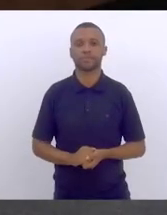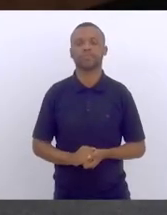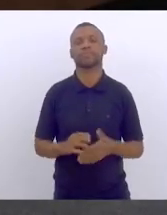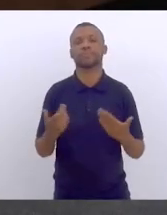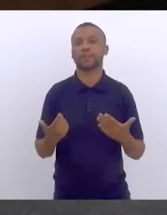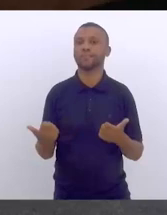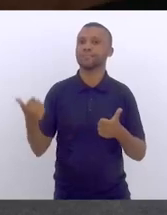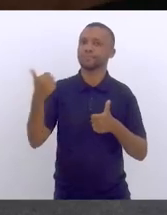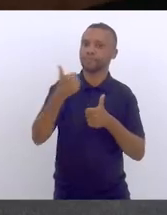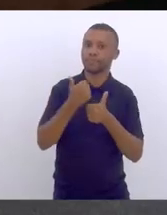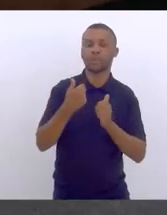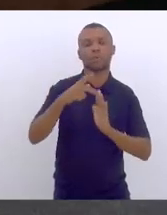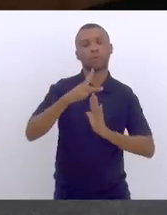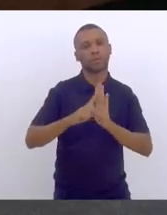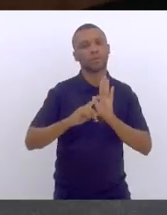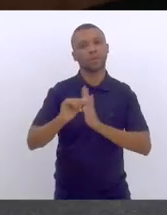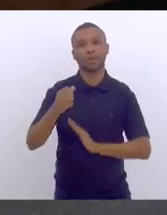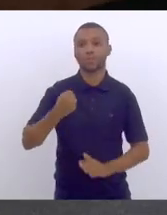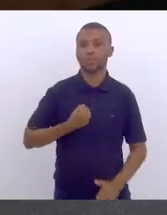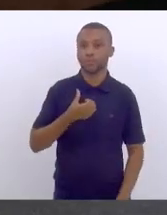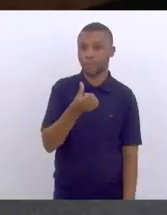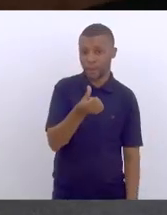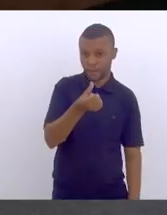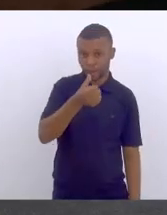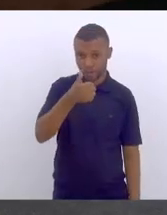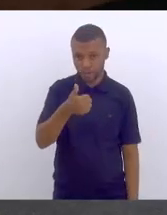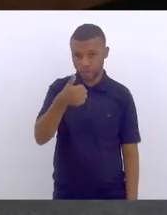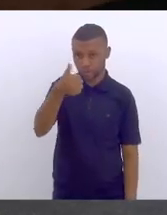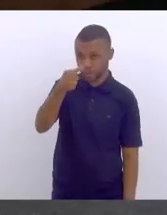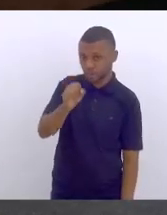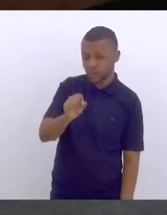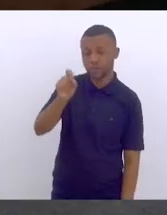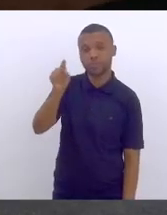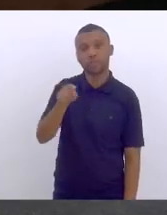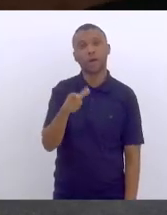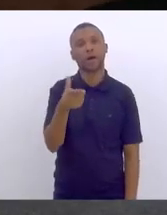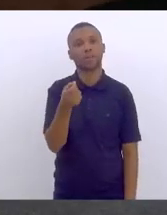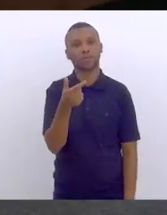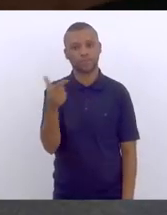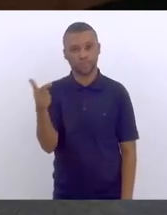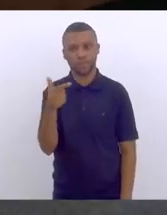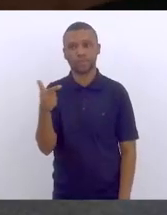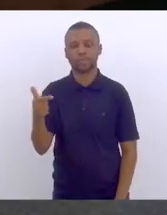Substitutivo ao projeto de lei 6118 de 22.